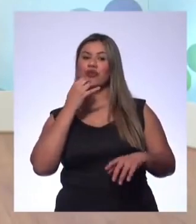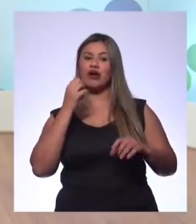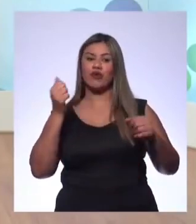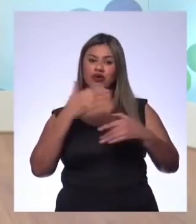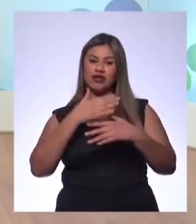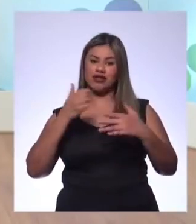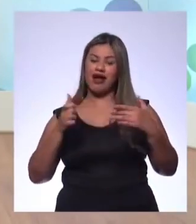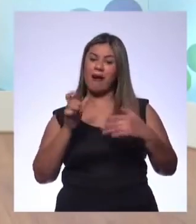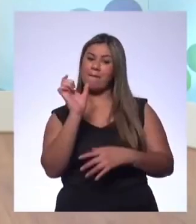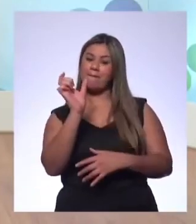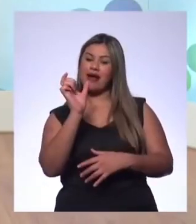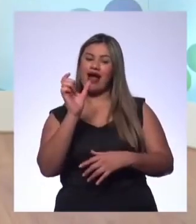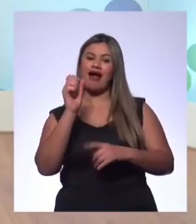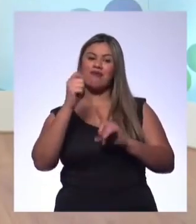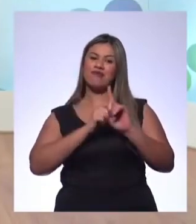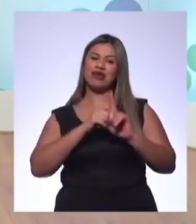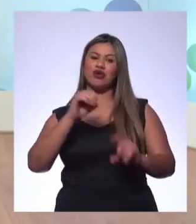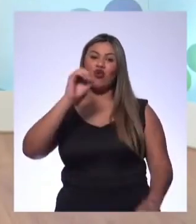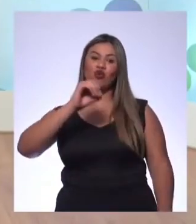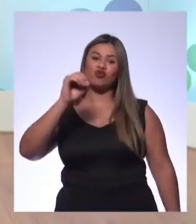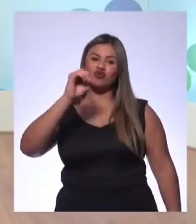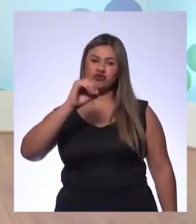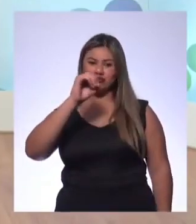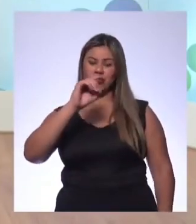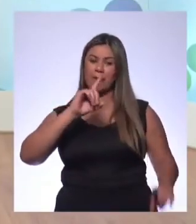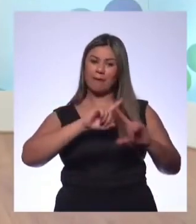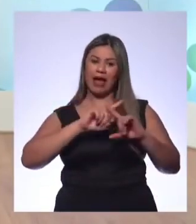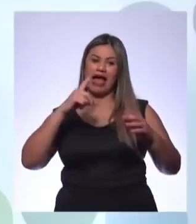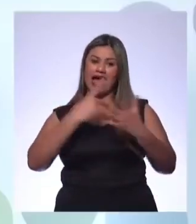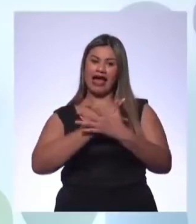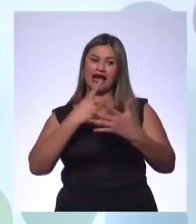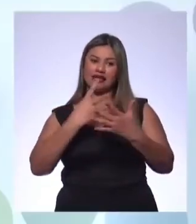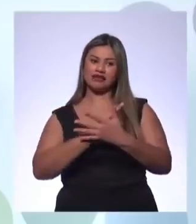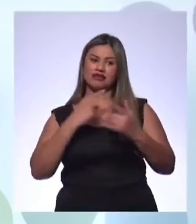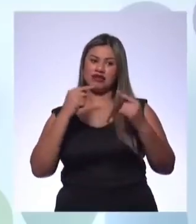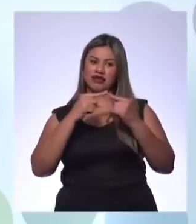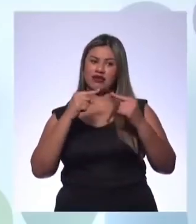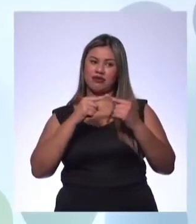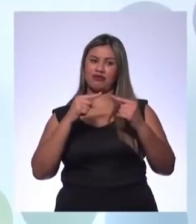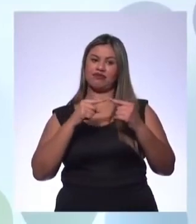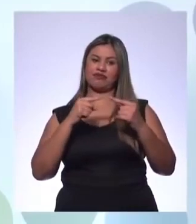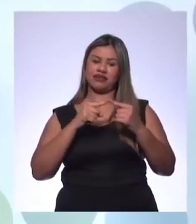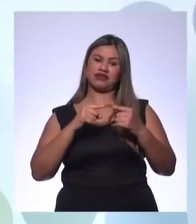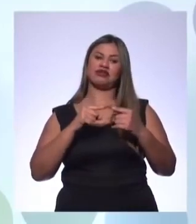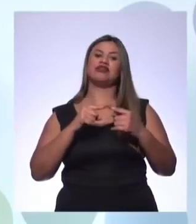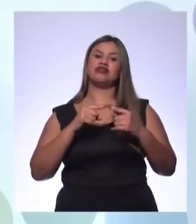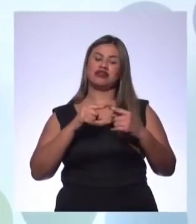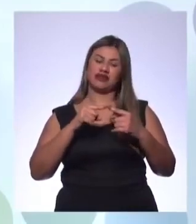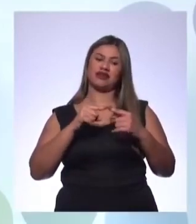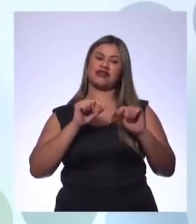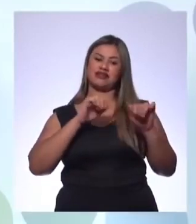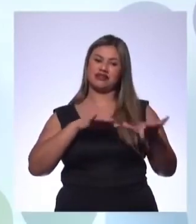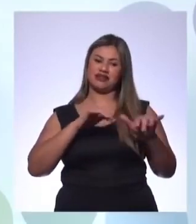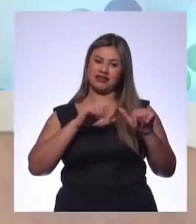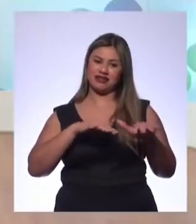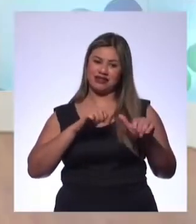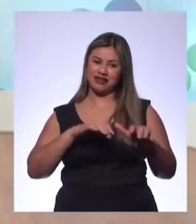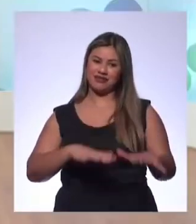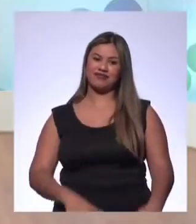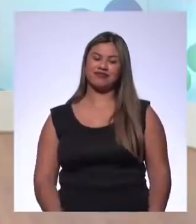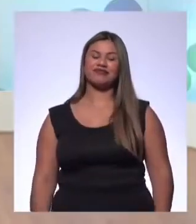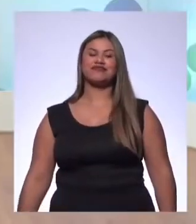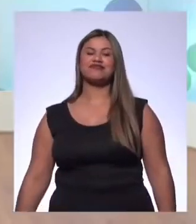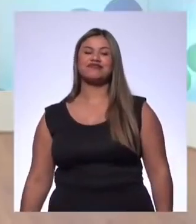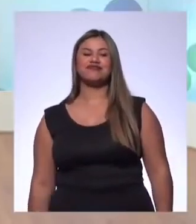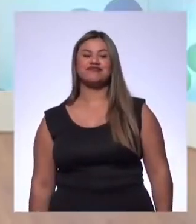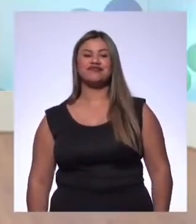Né? E pior que eu escrevi errado, eu estou dando essa aula durante todo o dia hoje, né? Nós estamos dando essa aula e ficou errado. Mas